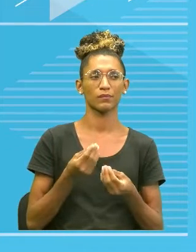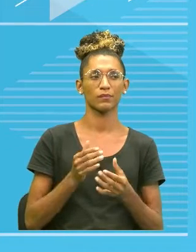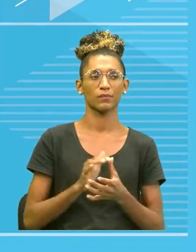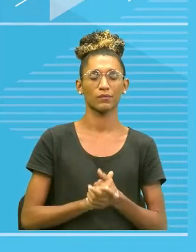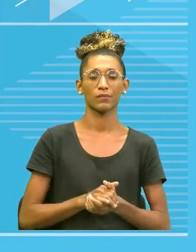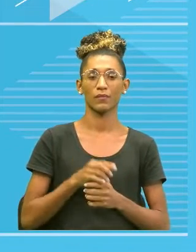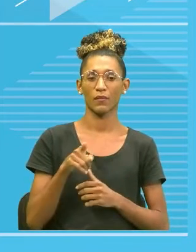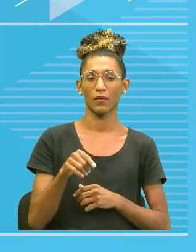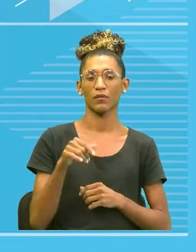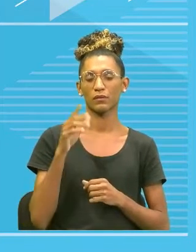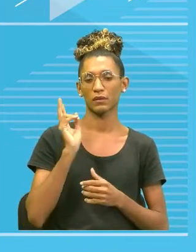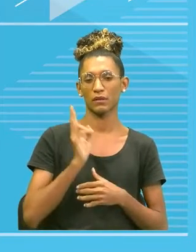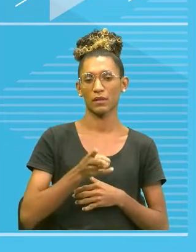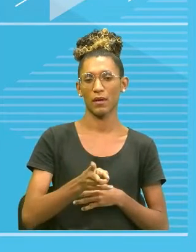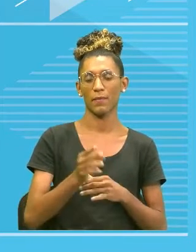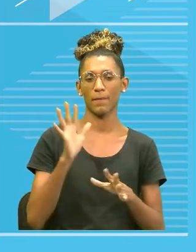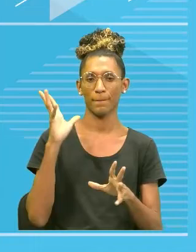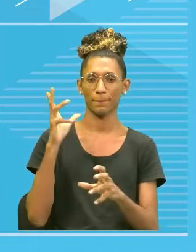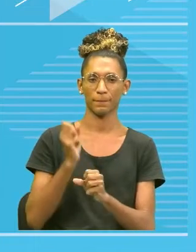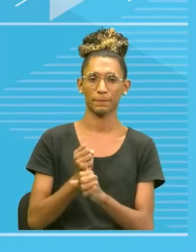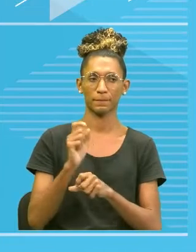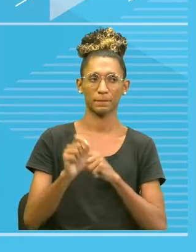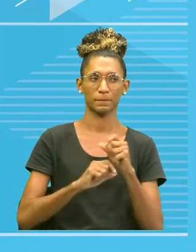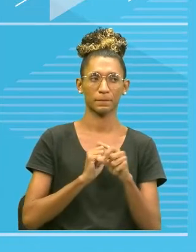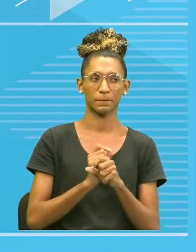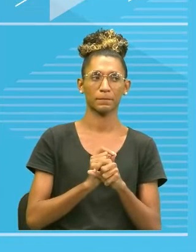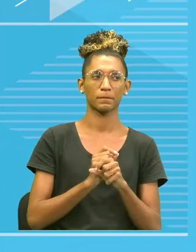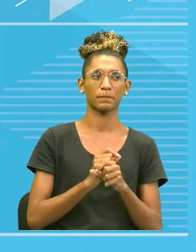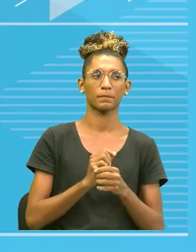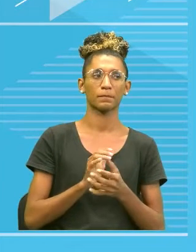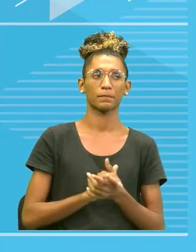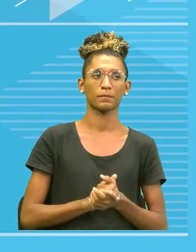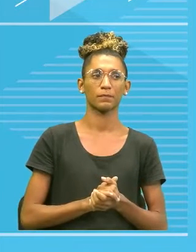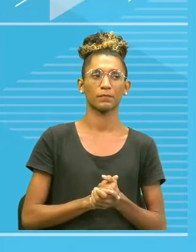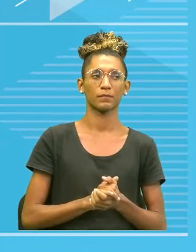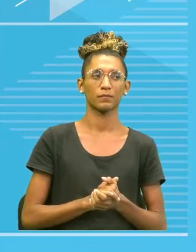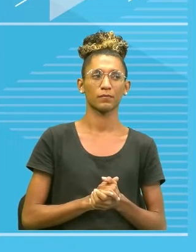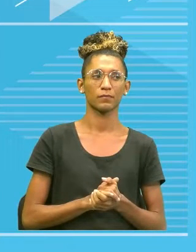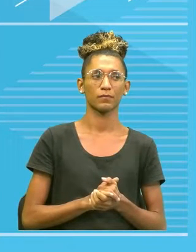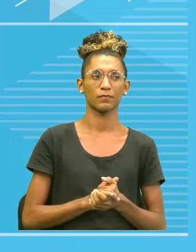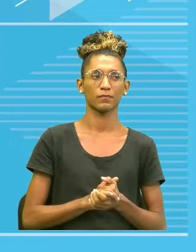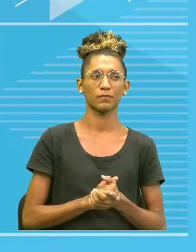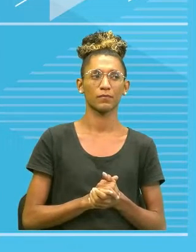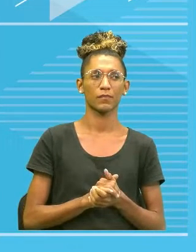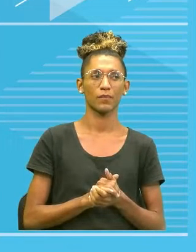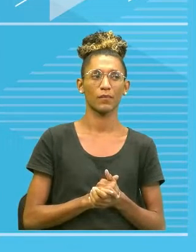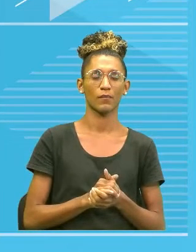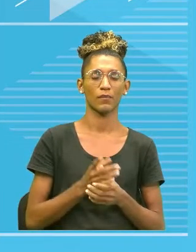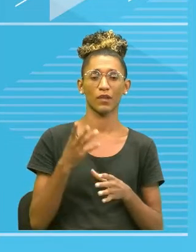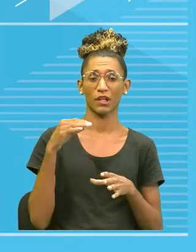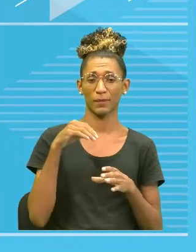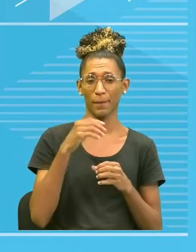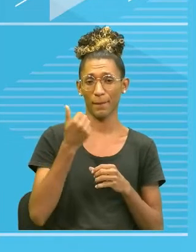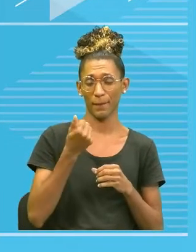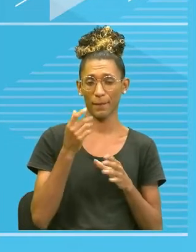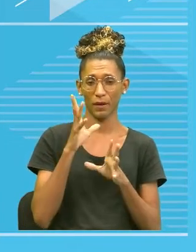Então, você vai sempre calcular o valor do trabalho tirando ele de onde? Daqui de dentro.